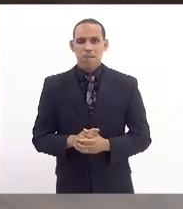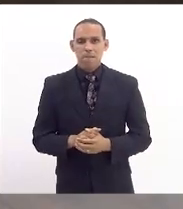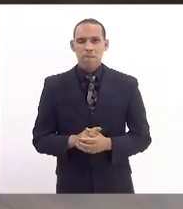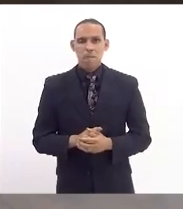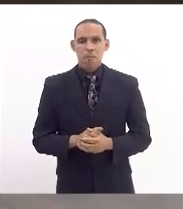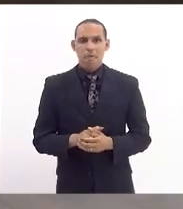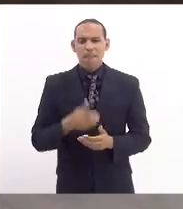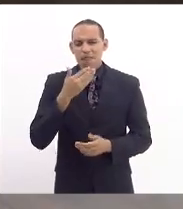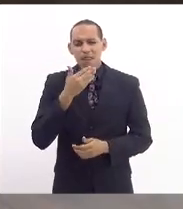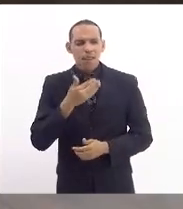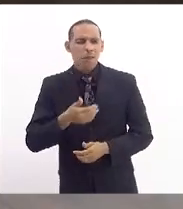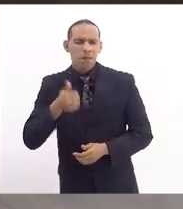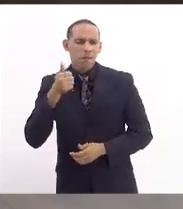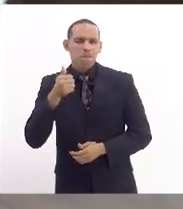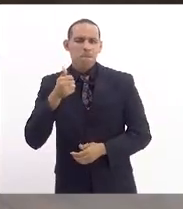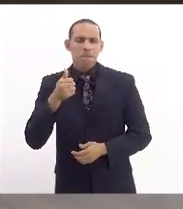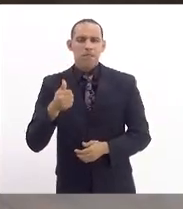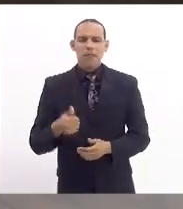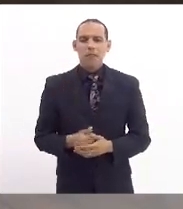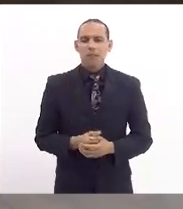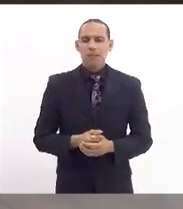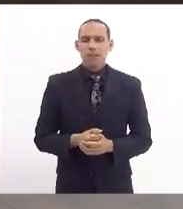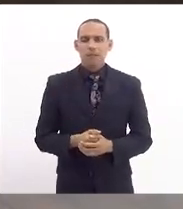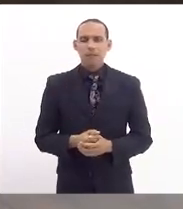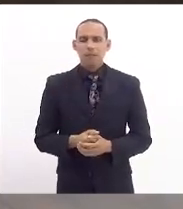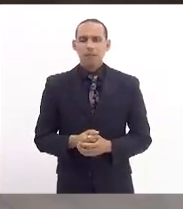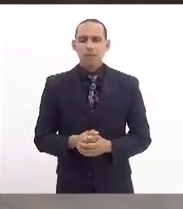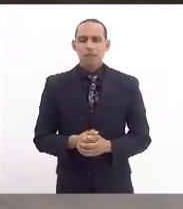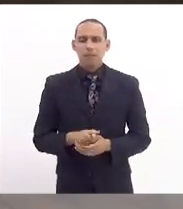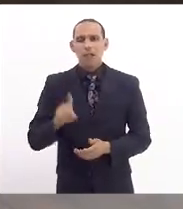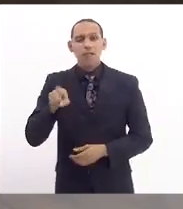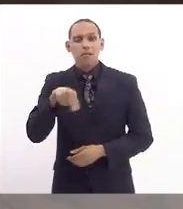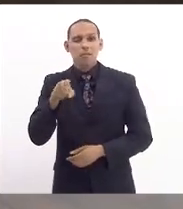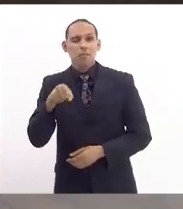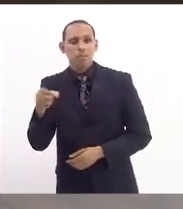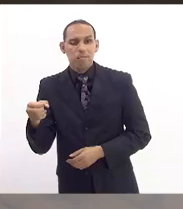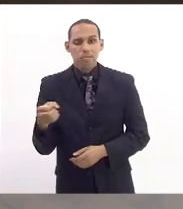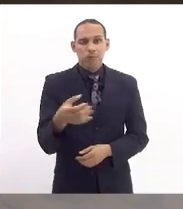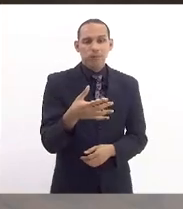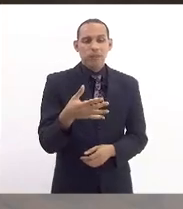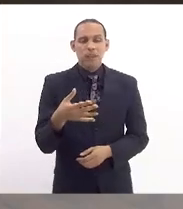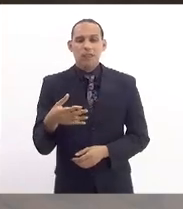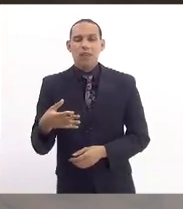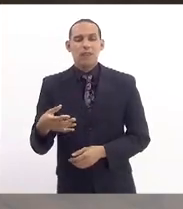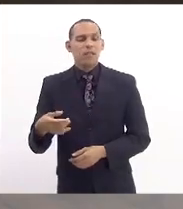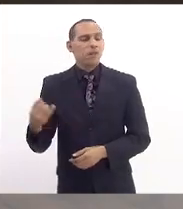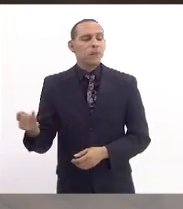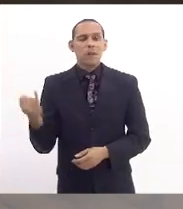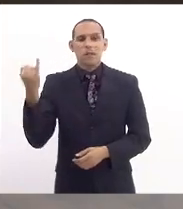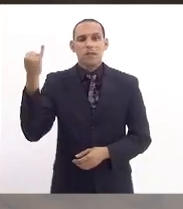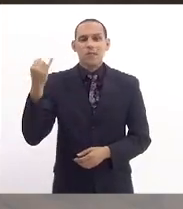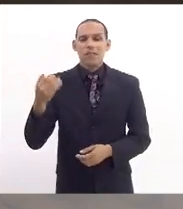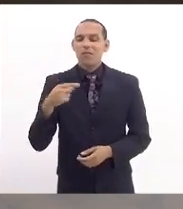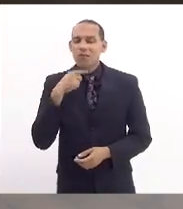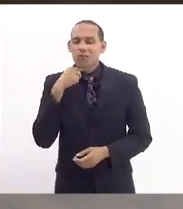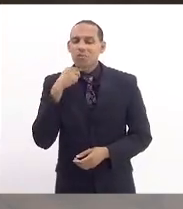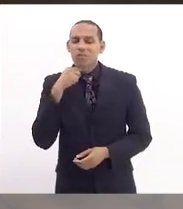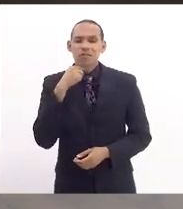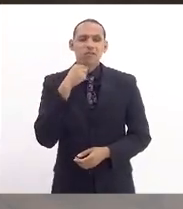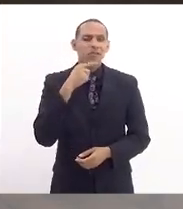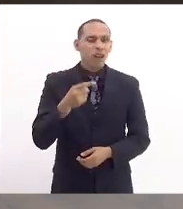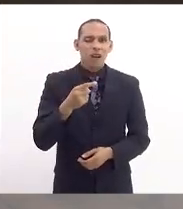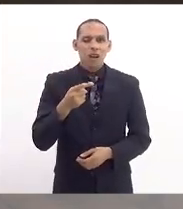reacomodação na enfim dessa atualização é fundamental tá em viável em